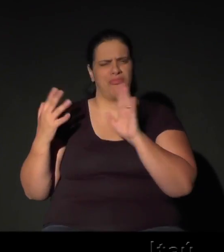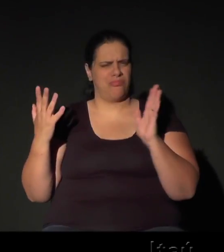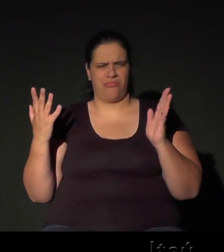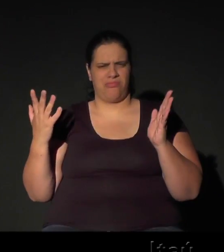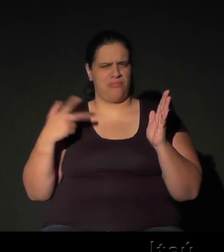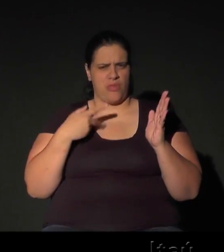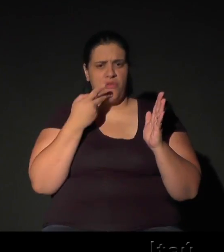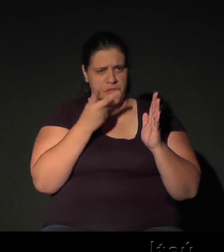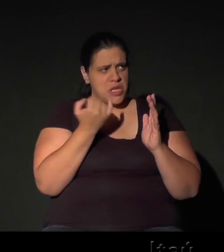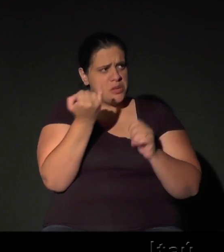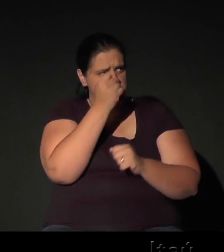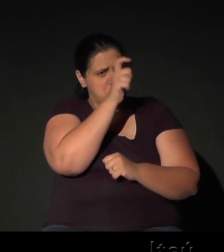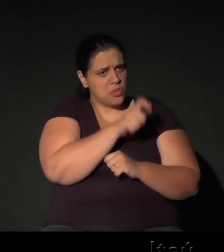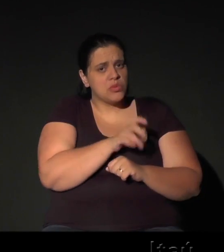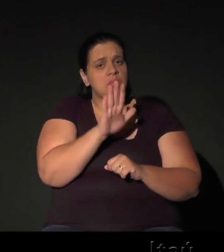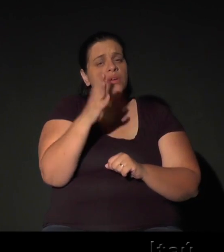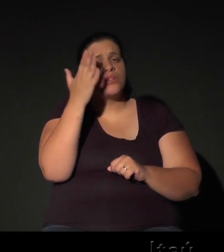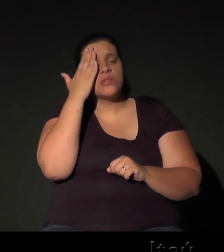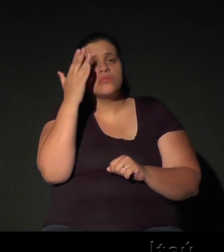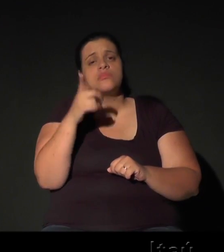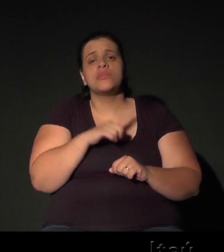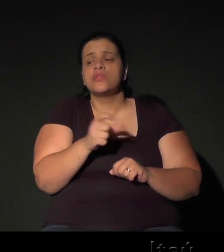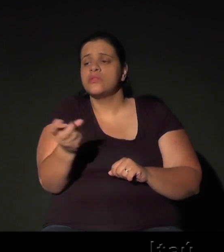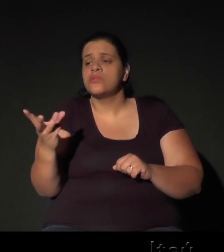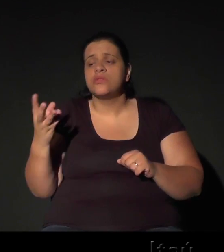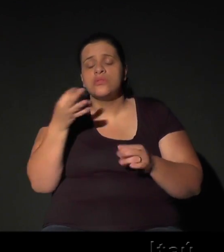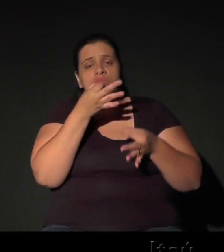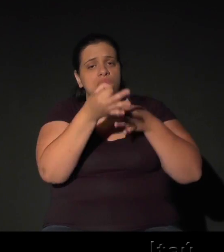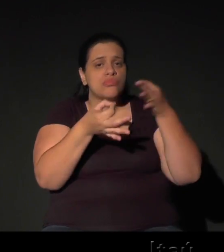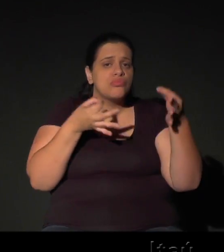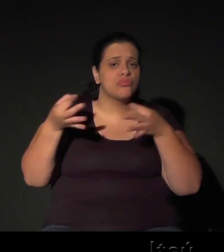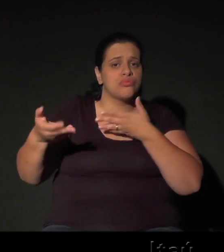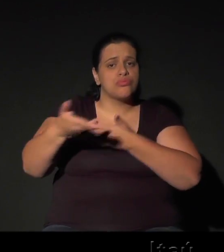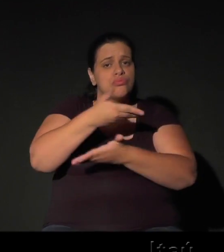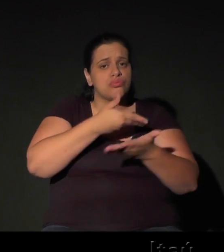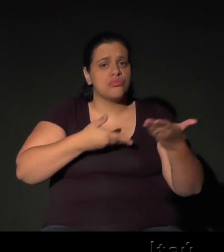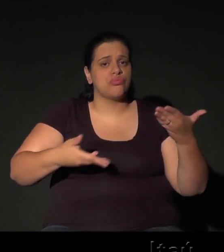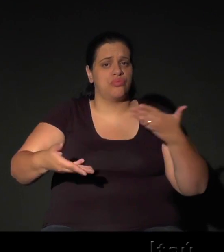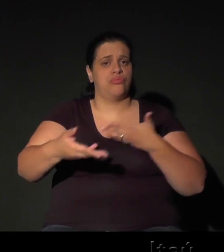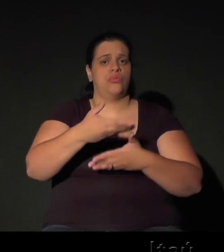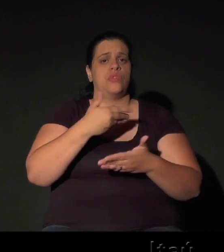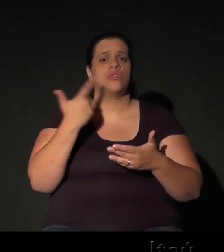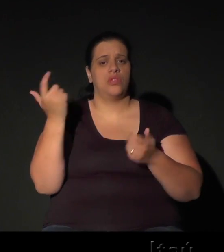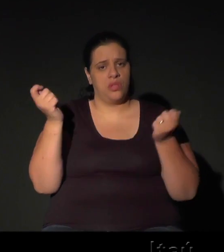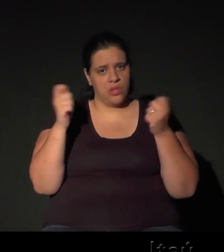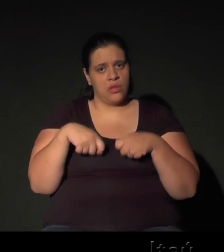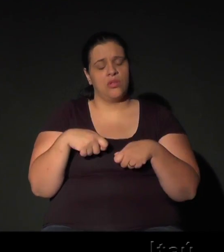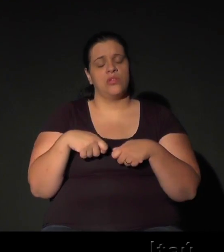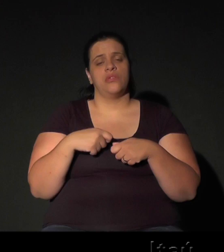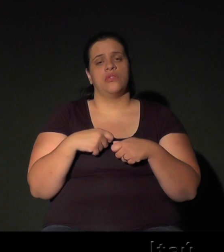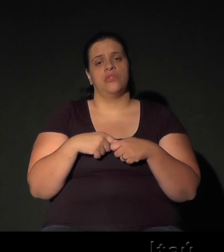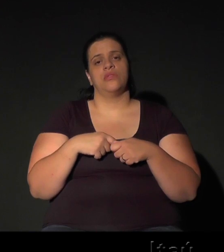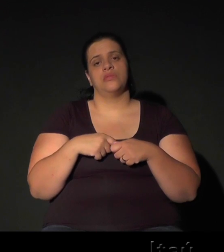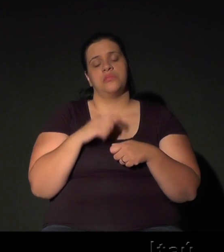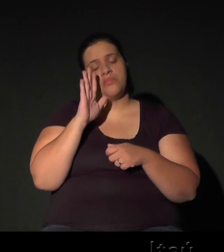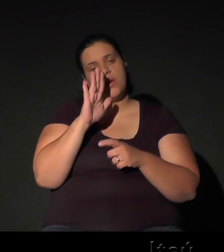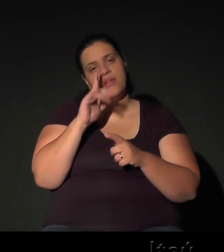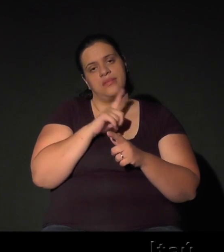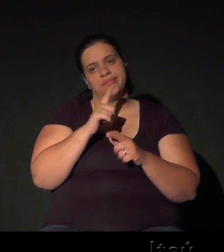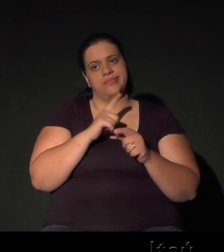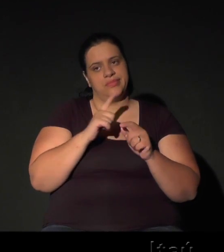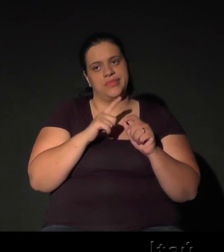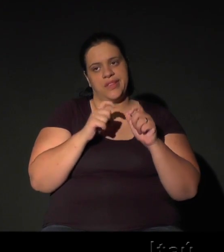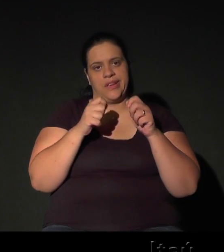tá falando que não é importante a gente só quer debater esses aspectos né dentro Eu acho que a gente consegue Mas tem uma questão